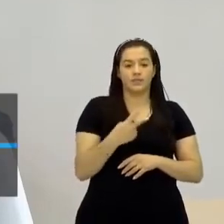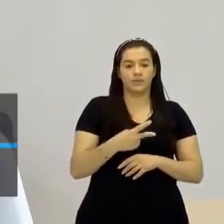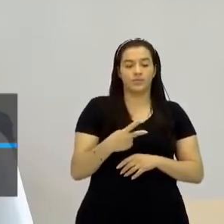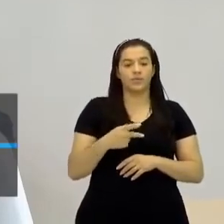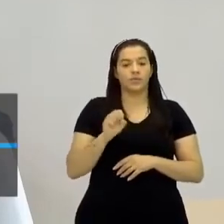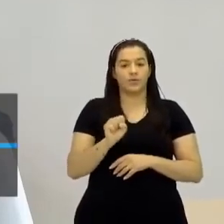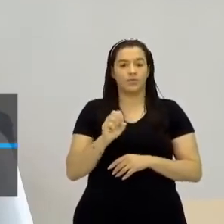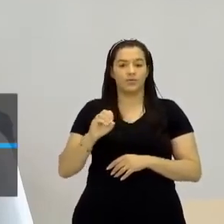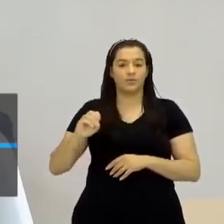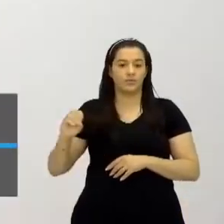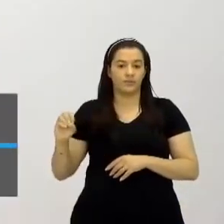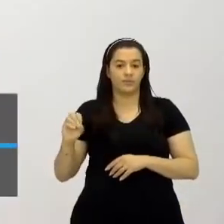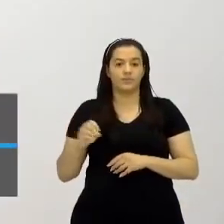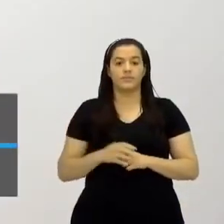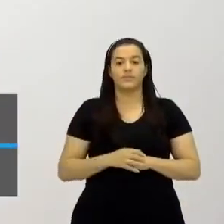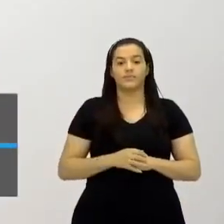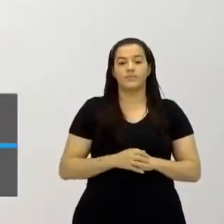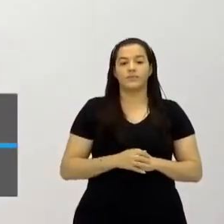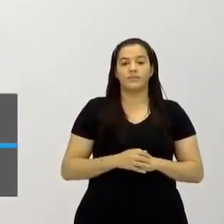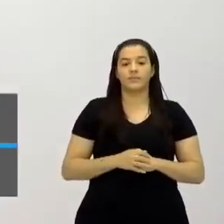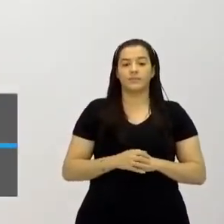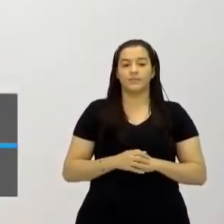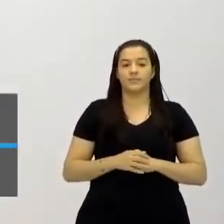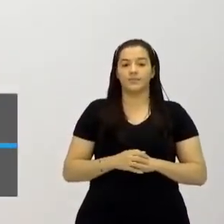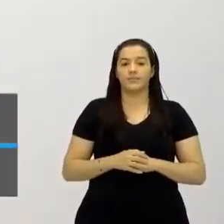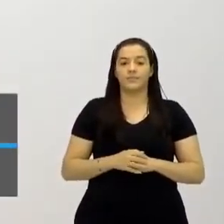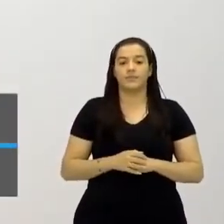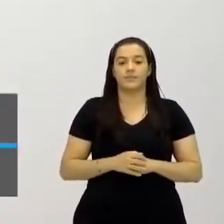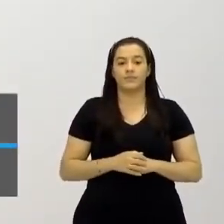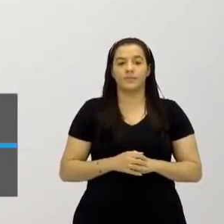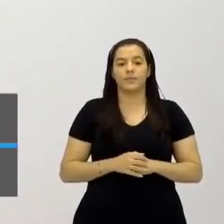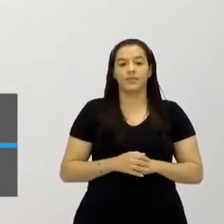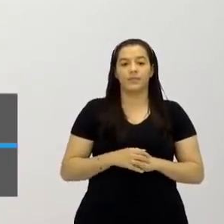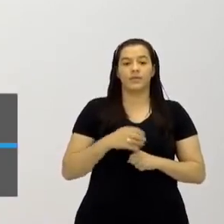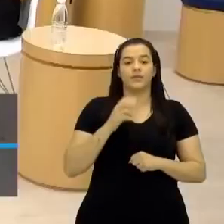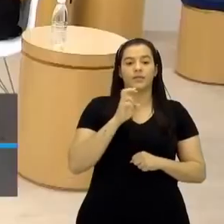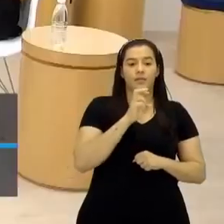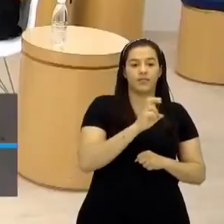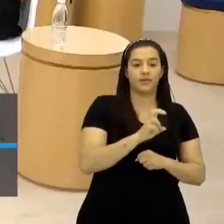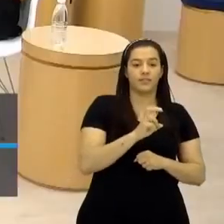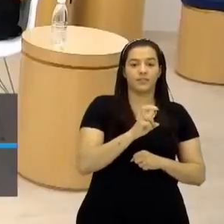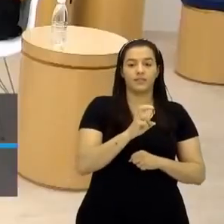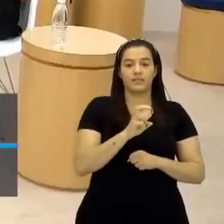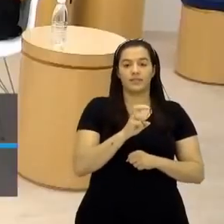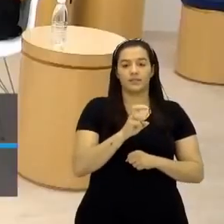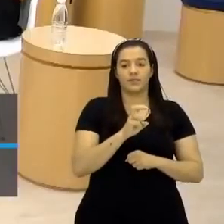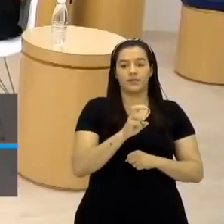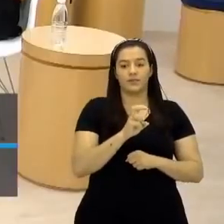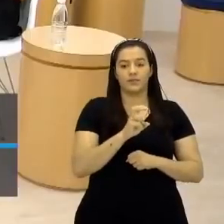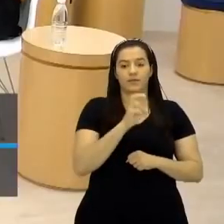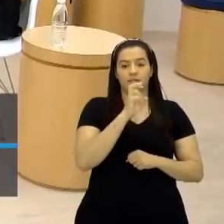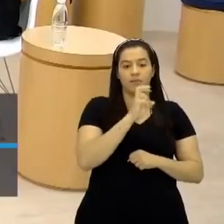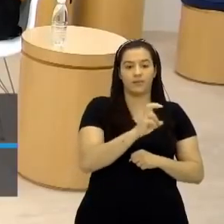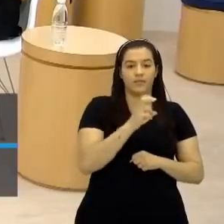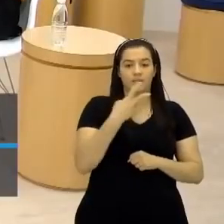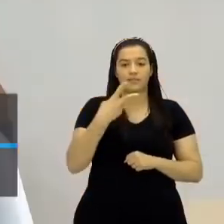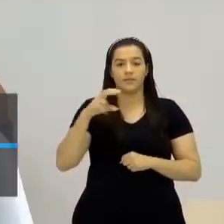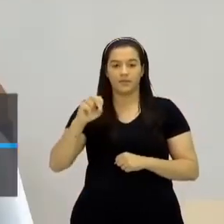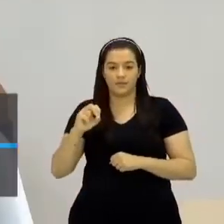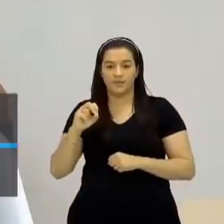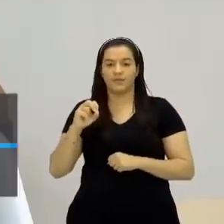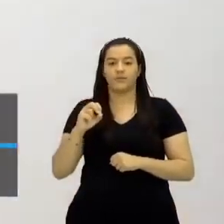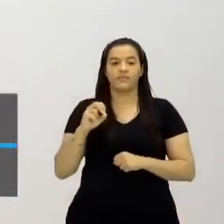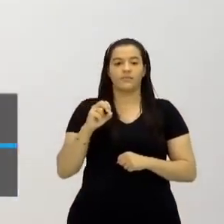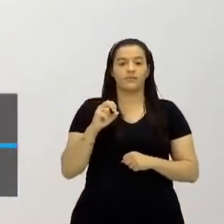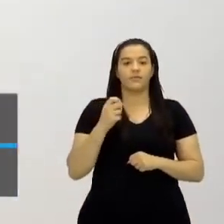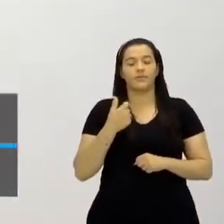E aí? Eita! É 520 ou 250? Não, desculpa, eu li 250, é? 520 e 800.